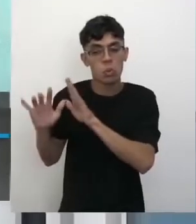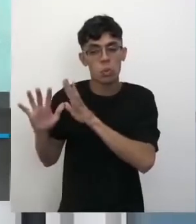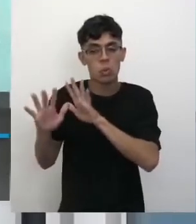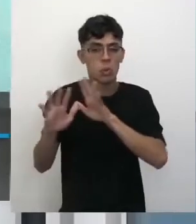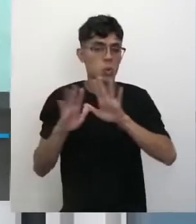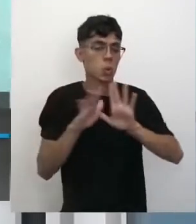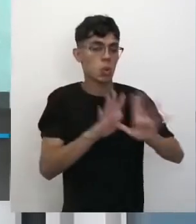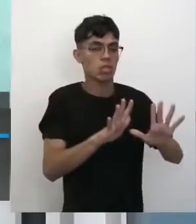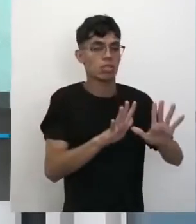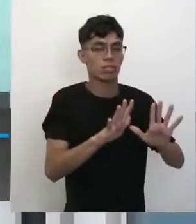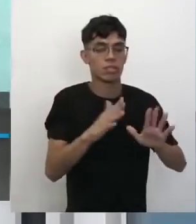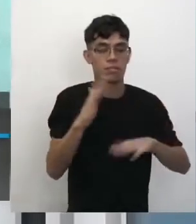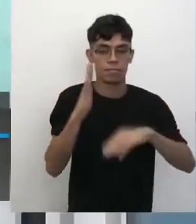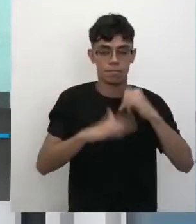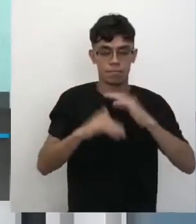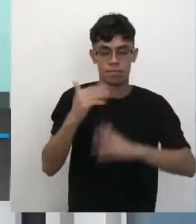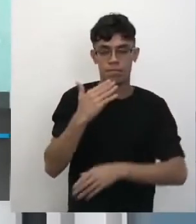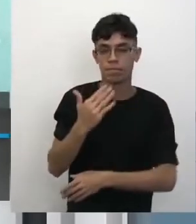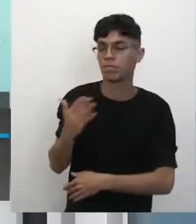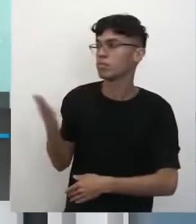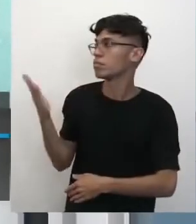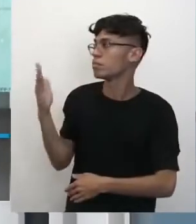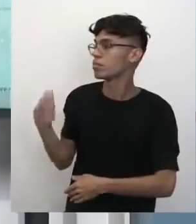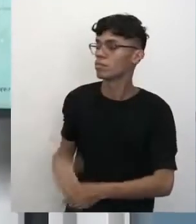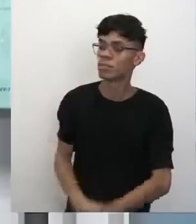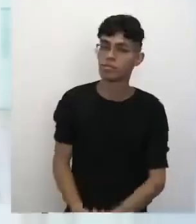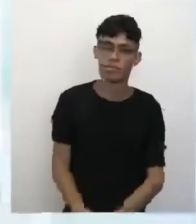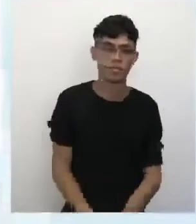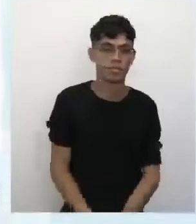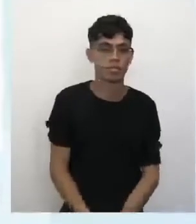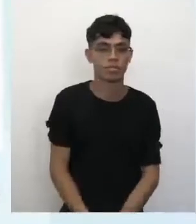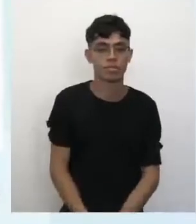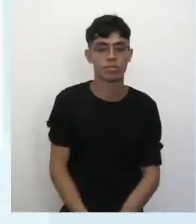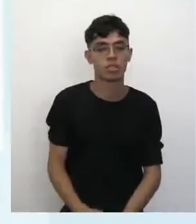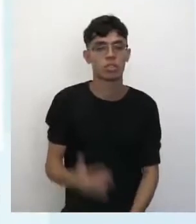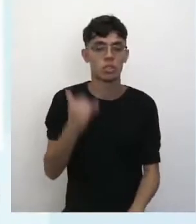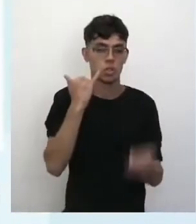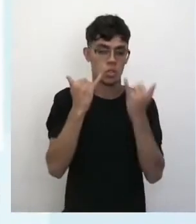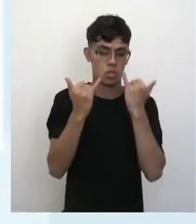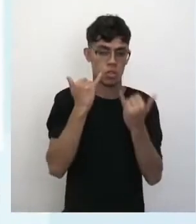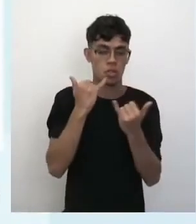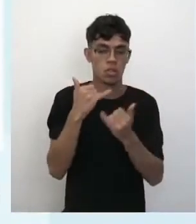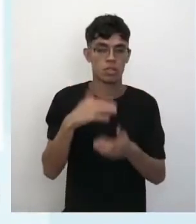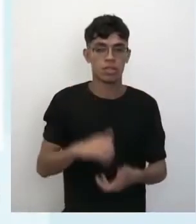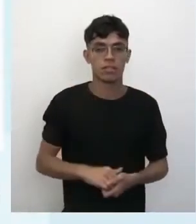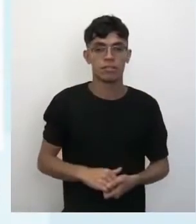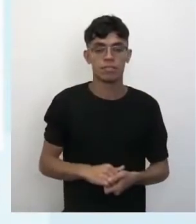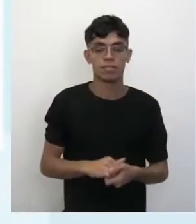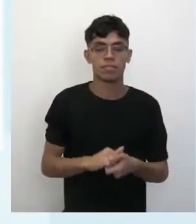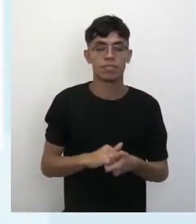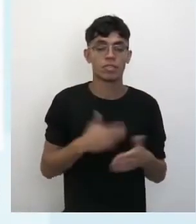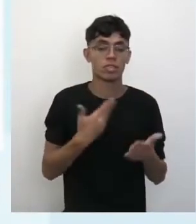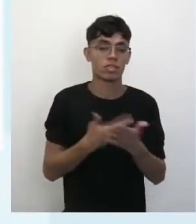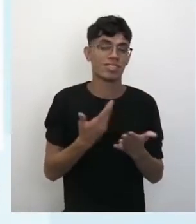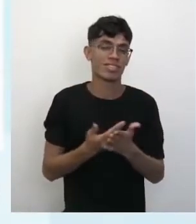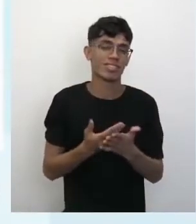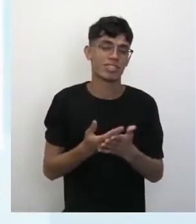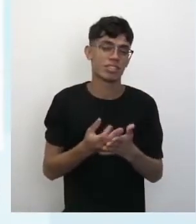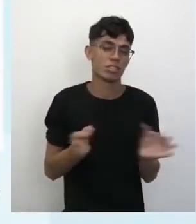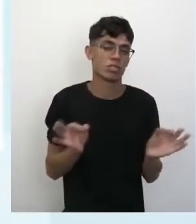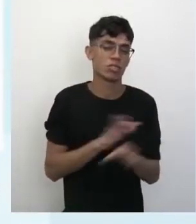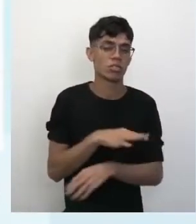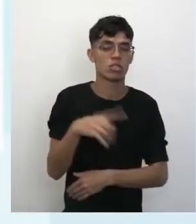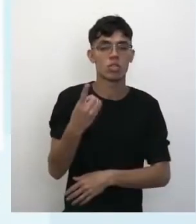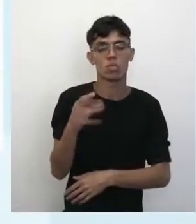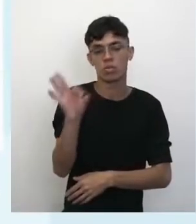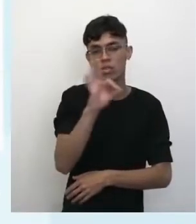aí na habilidade. Vamos lá na próxima tela, a gente vai ter aí, né, alguns dados, né? Para falar rapidamente que a aula já está acabando. 1% da